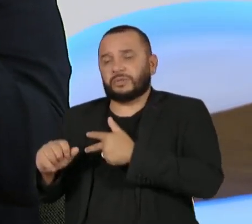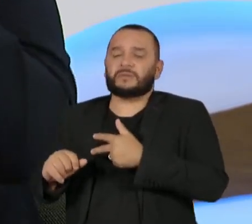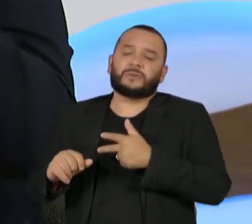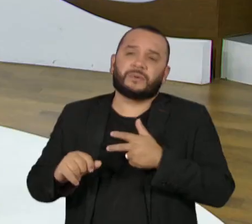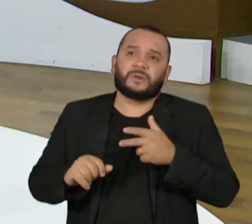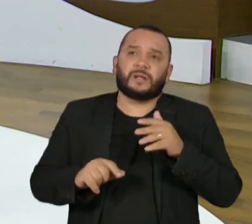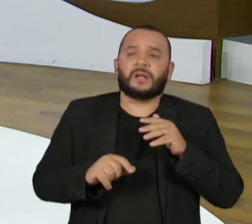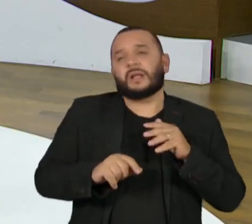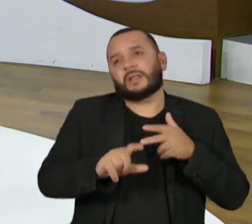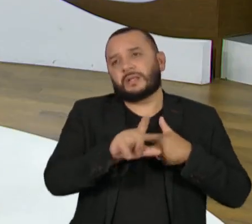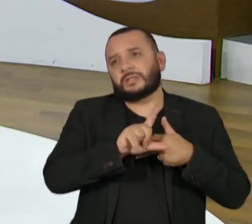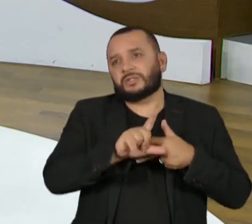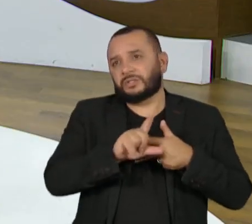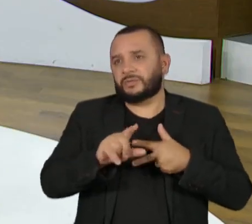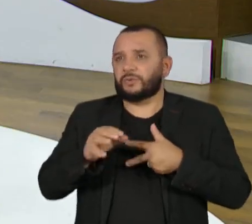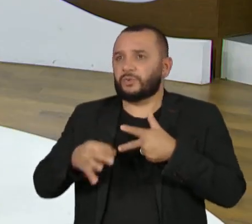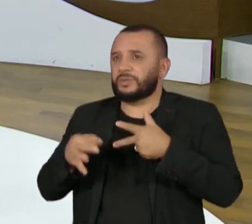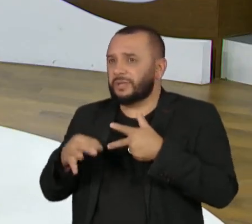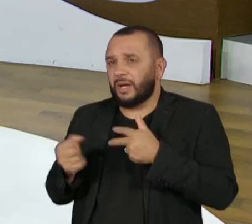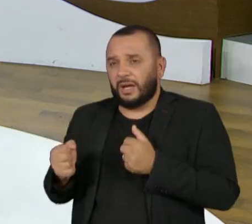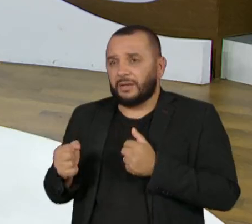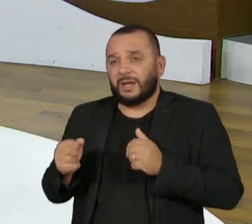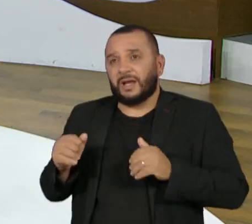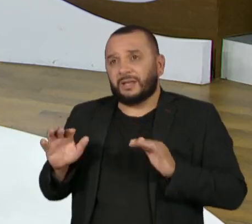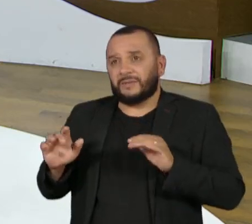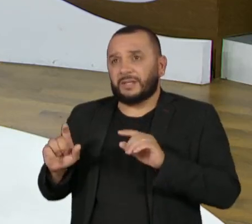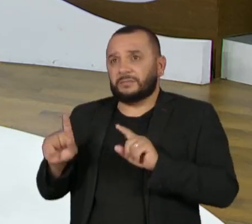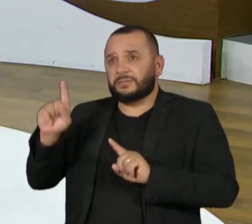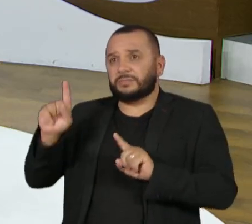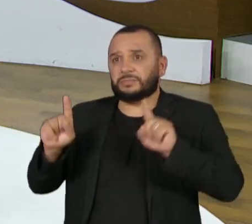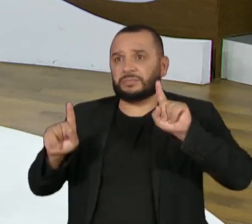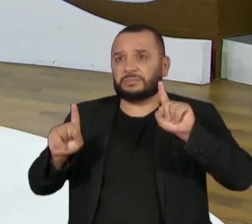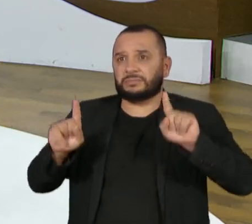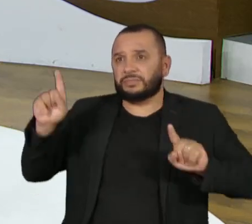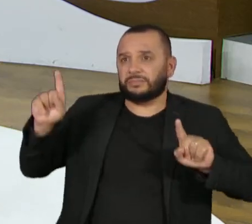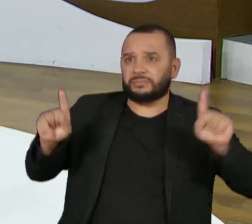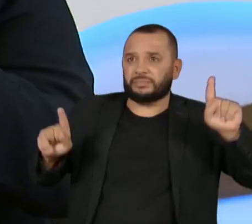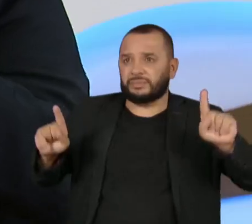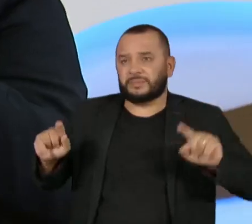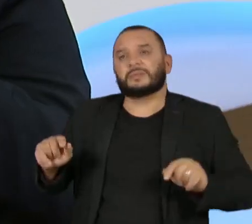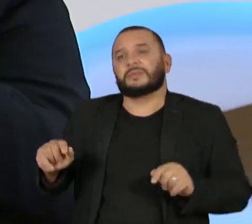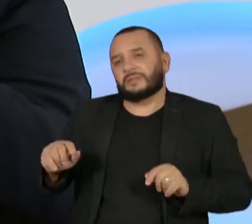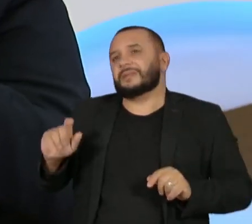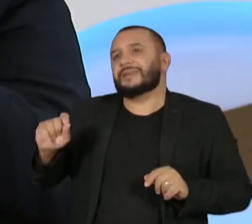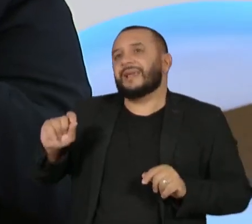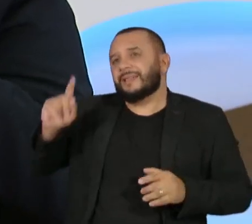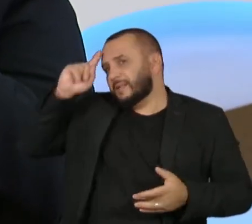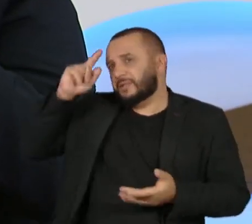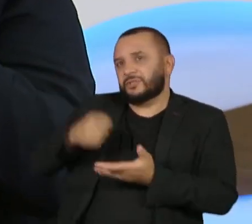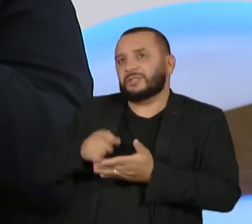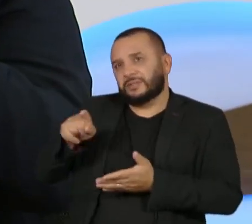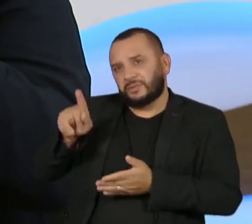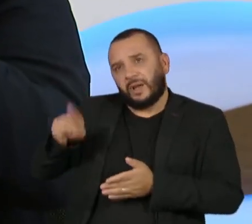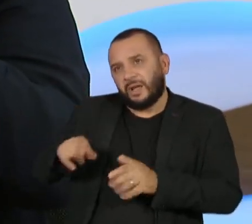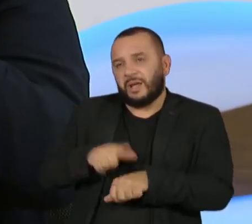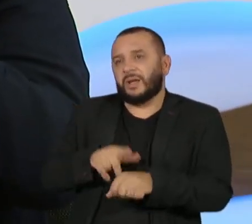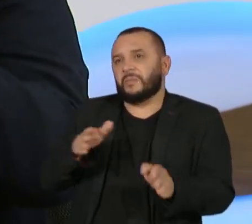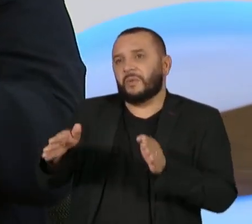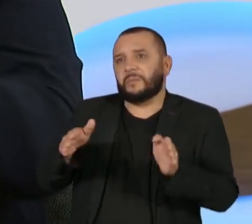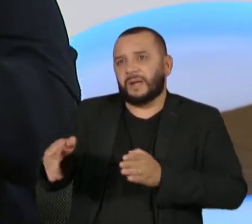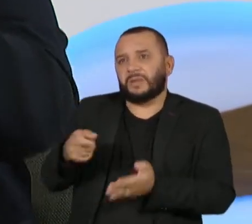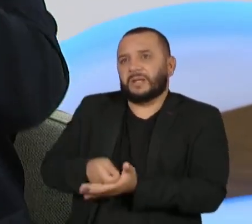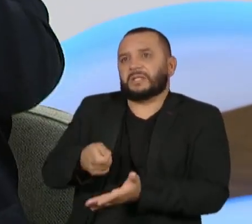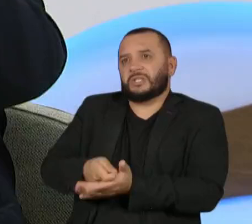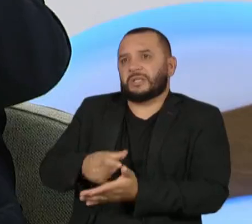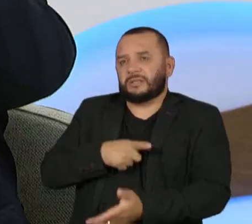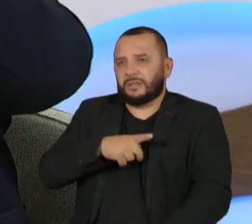judiciário. E quem define isso não são apenas as individualidades, são as exigências do momento.